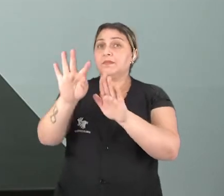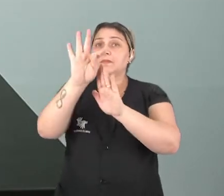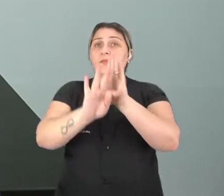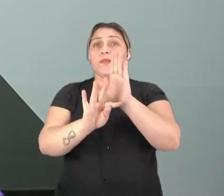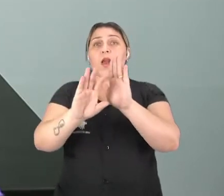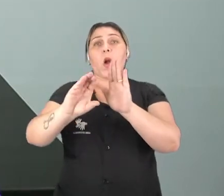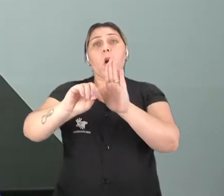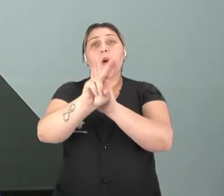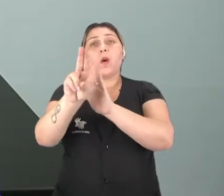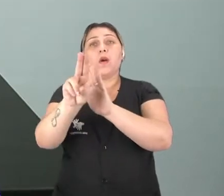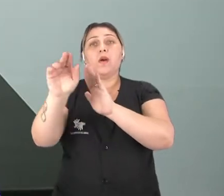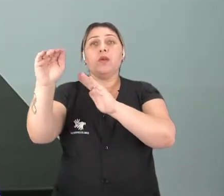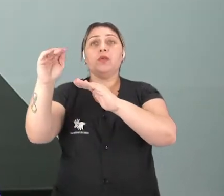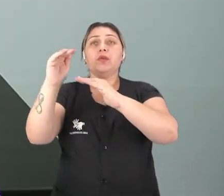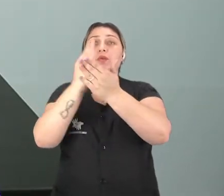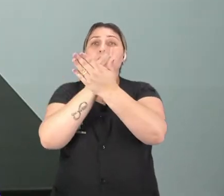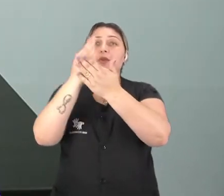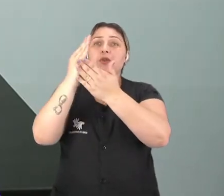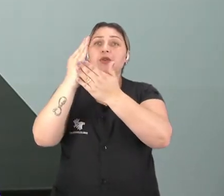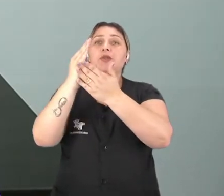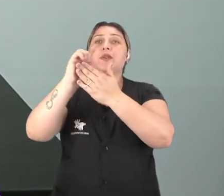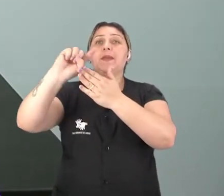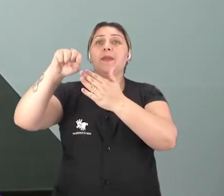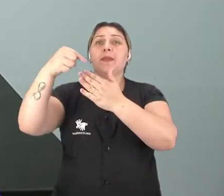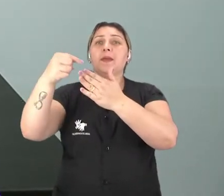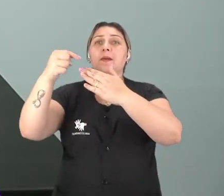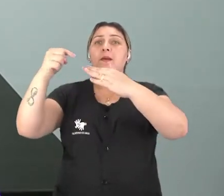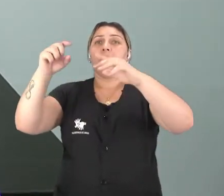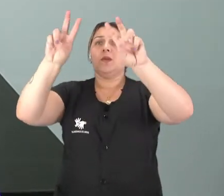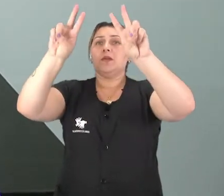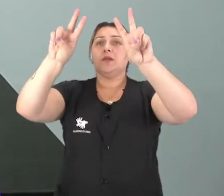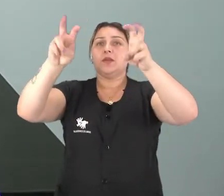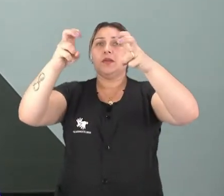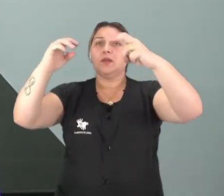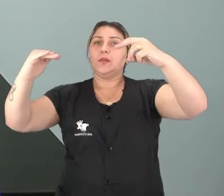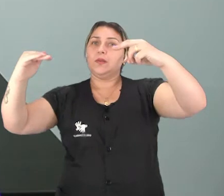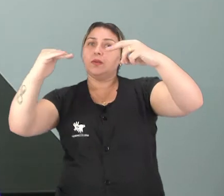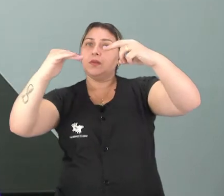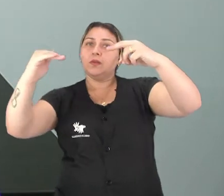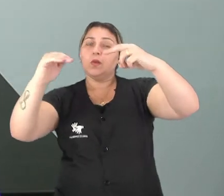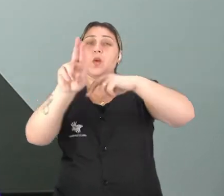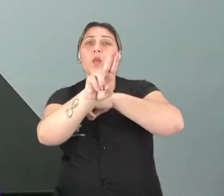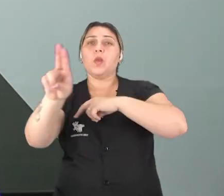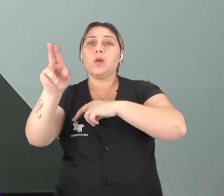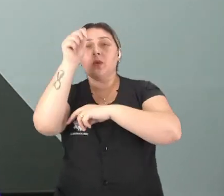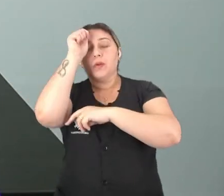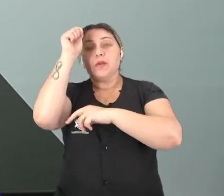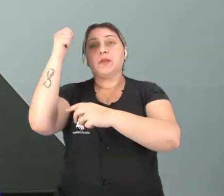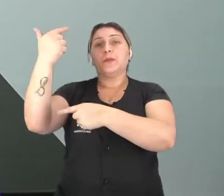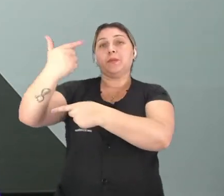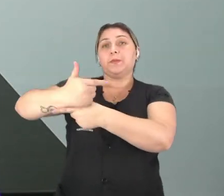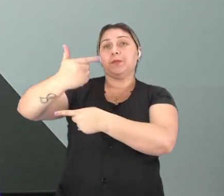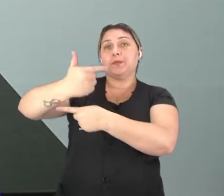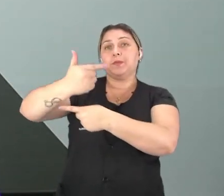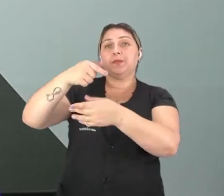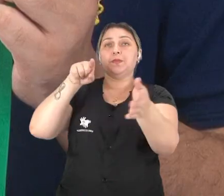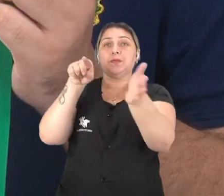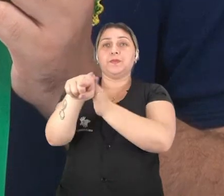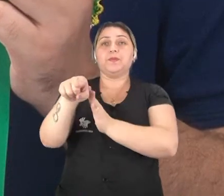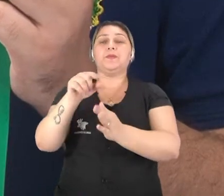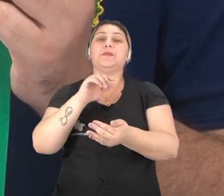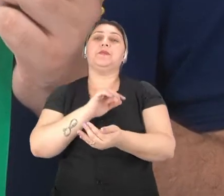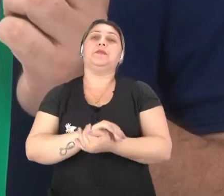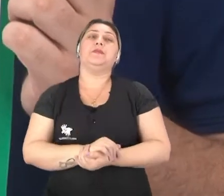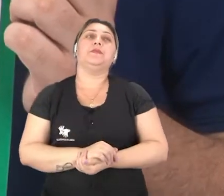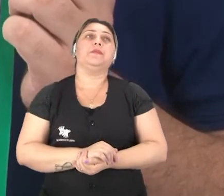texto, né? Geralmente tá logo depois do título, né? O nome do autor. Agora a segunda. Vamos para a